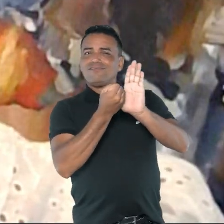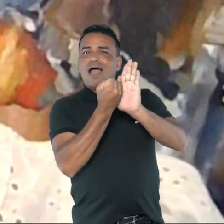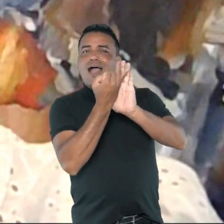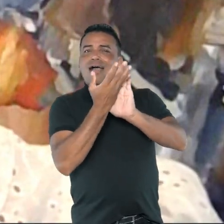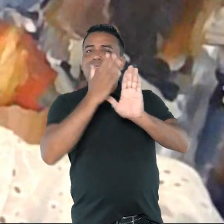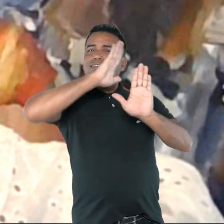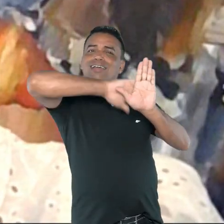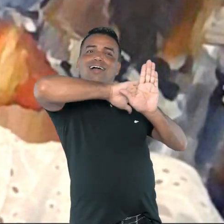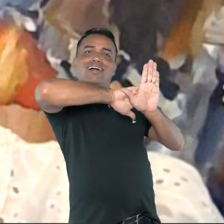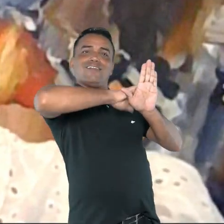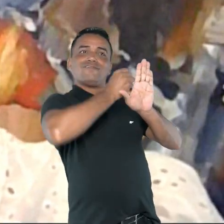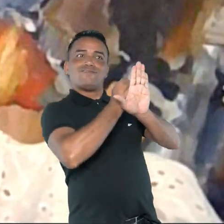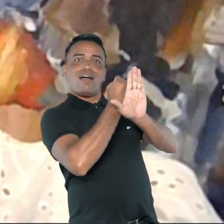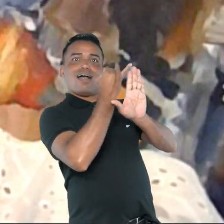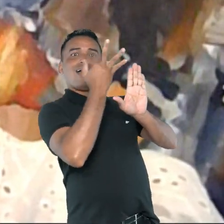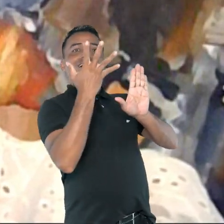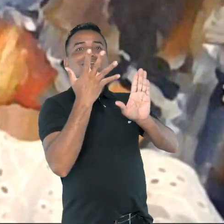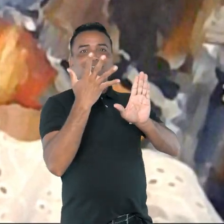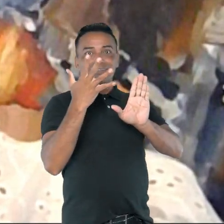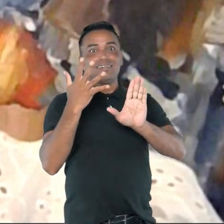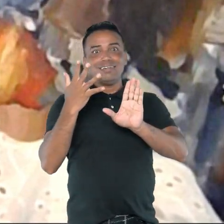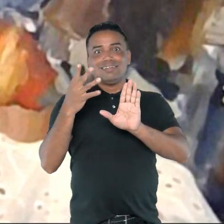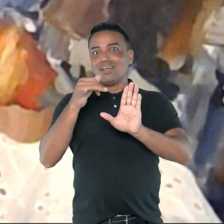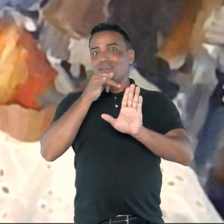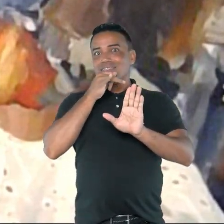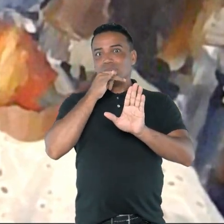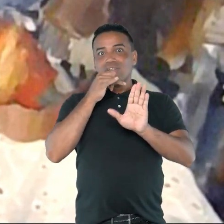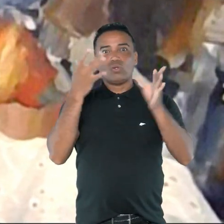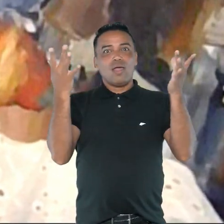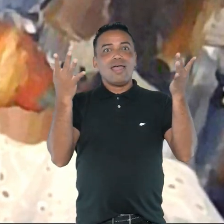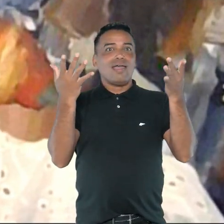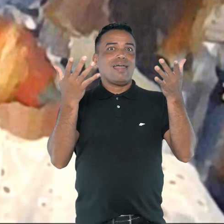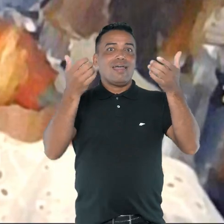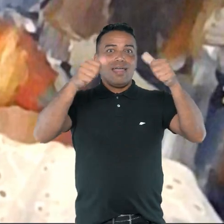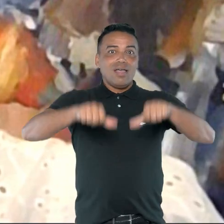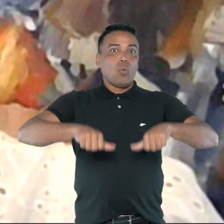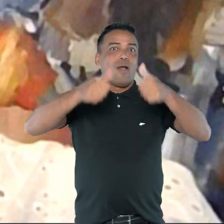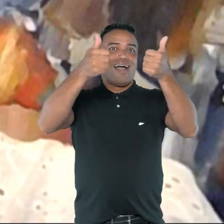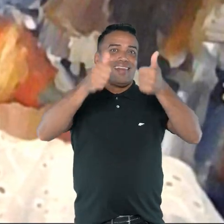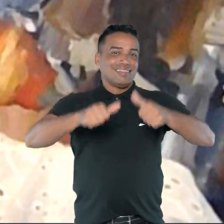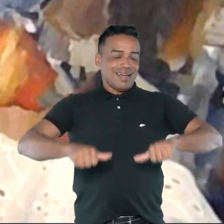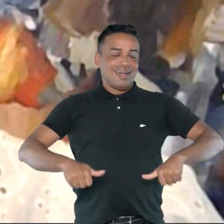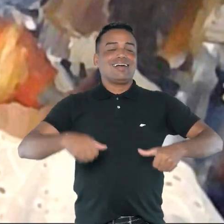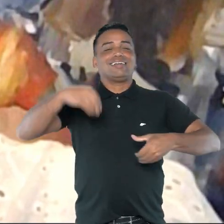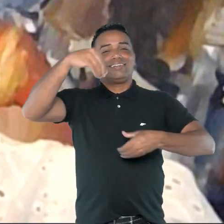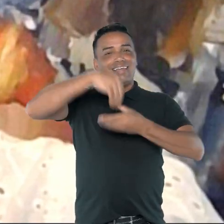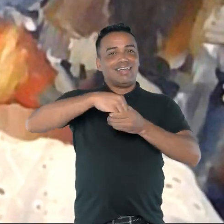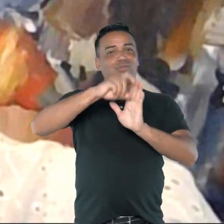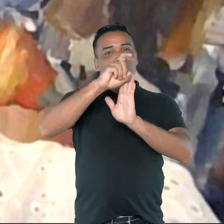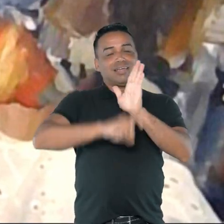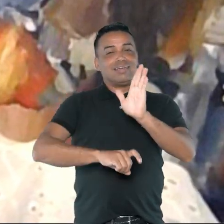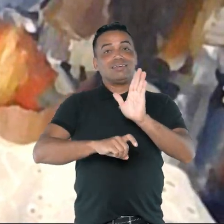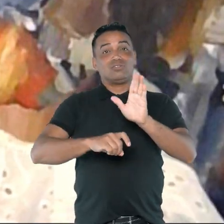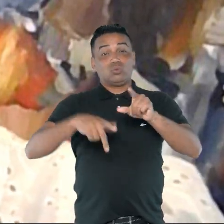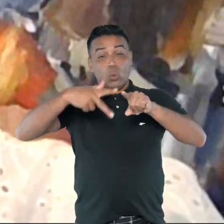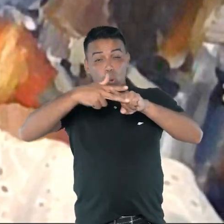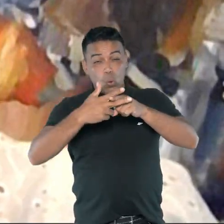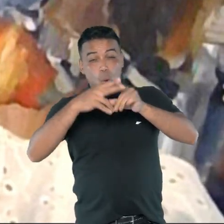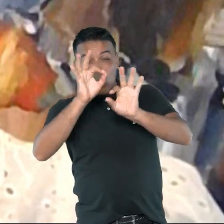poucas linhas, muitas entrelinhas. Eu acho que isso que é o burilar o texto que eu tento fazer, assim,